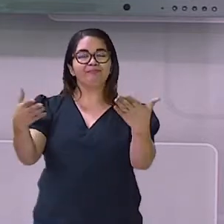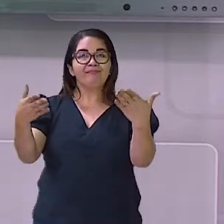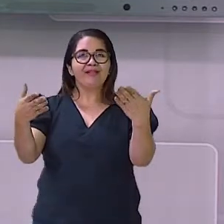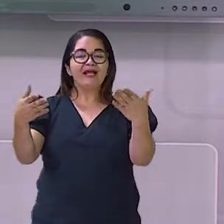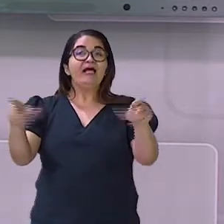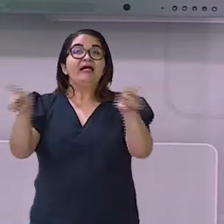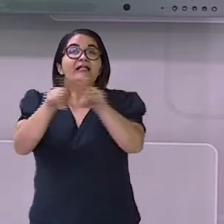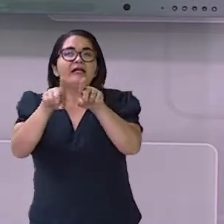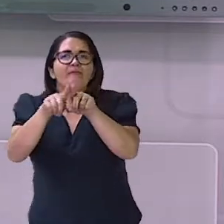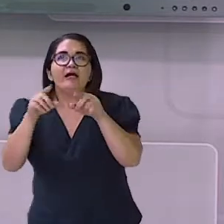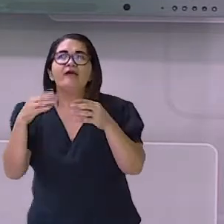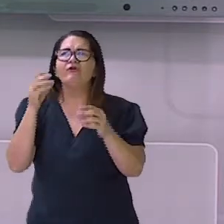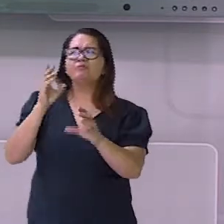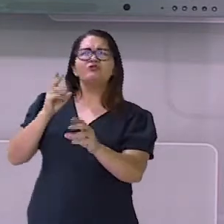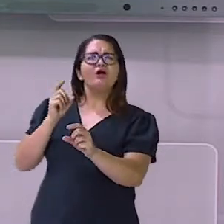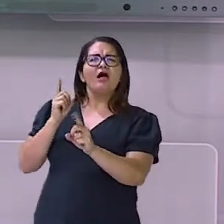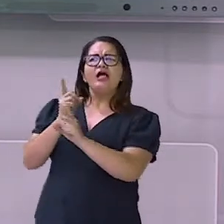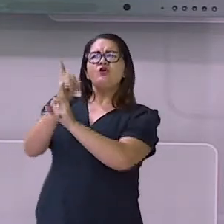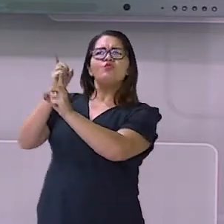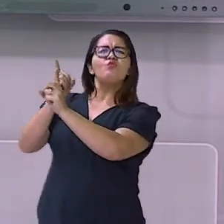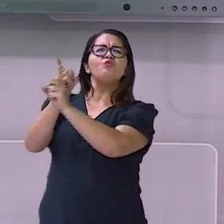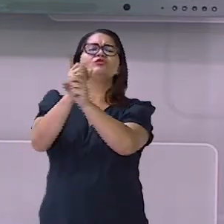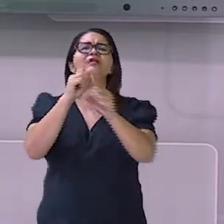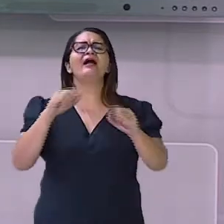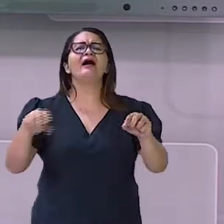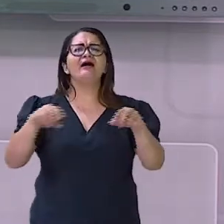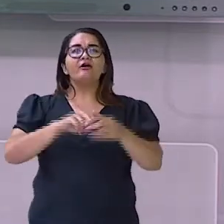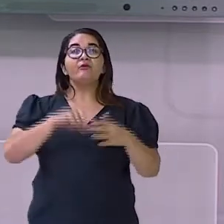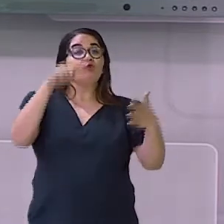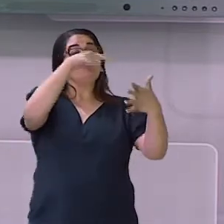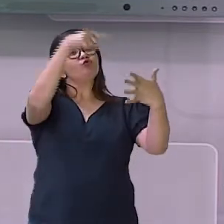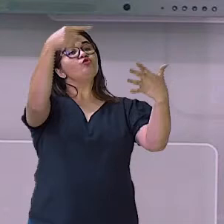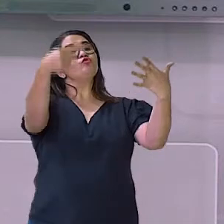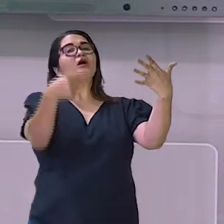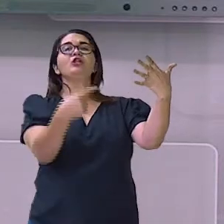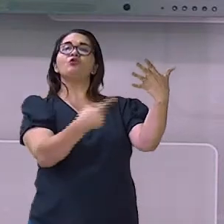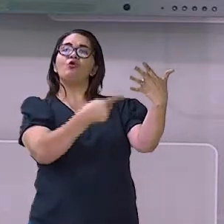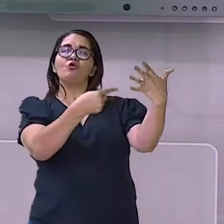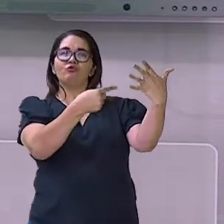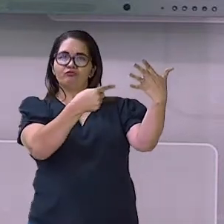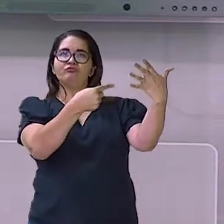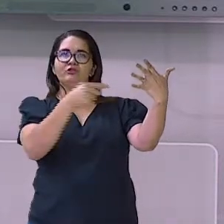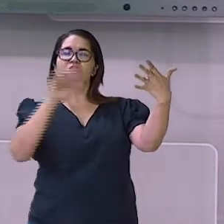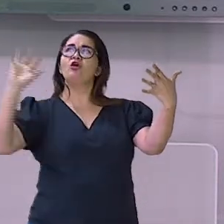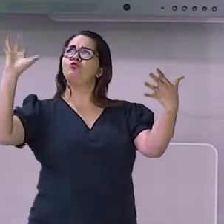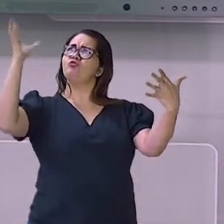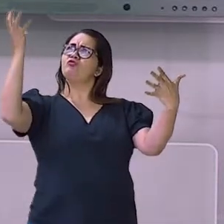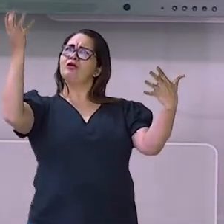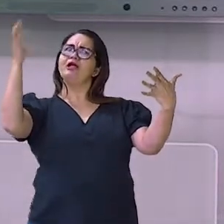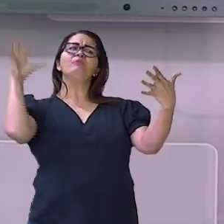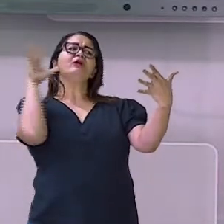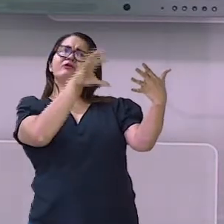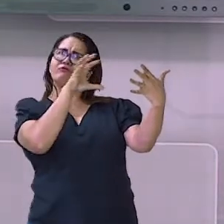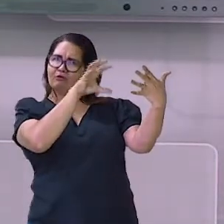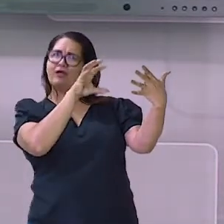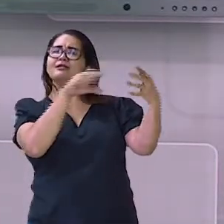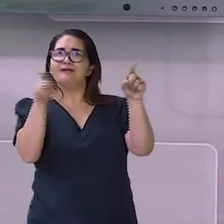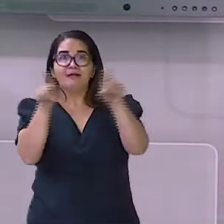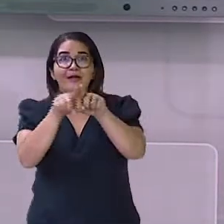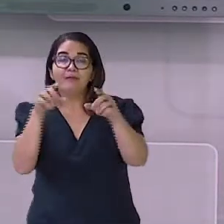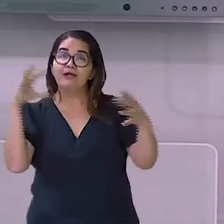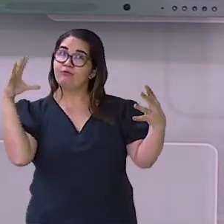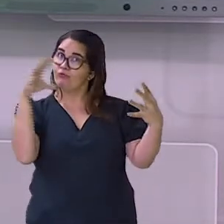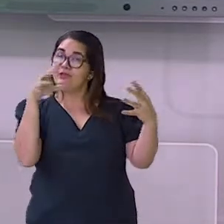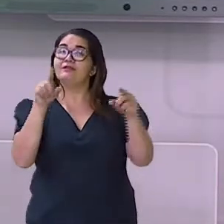praticamente todas as variações climáticas que nós temos no planeta,